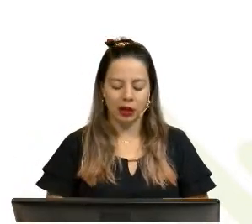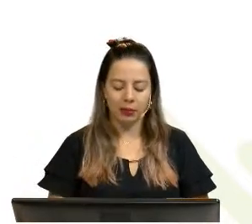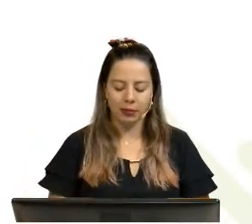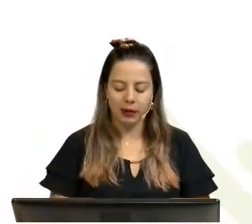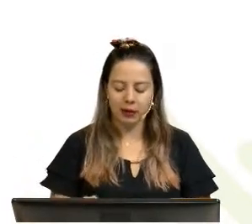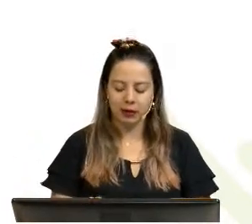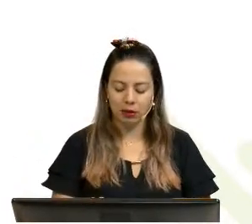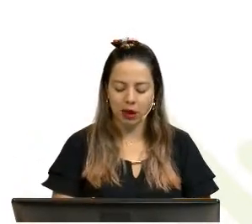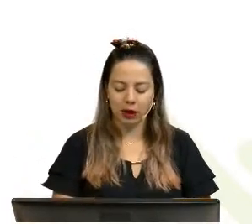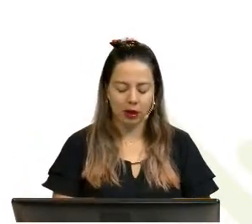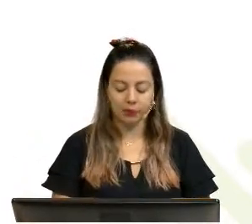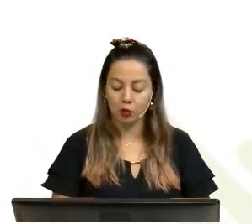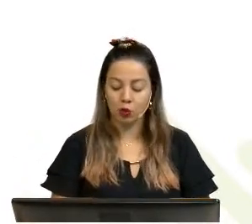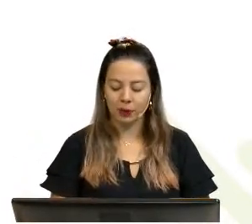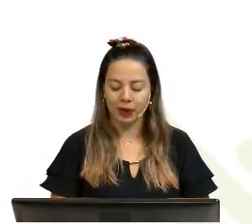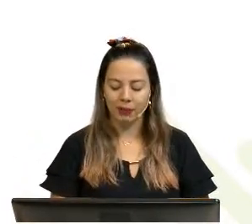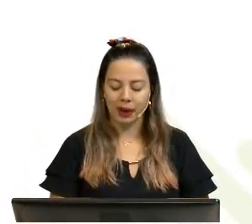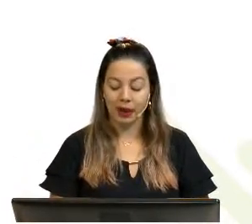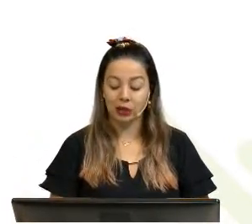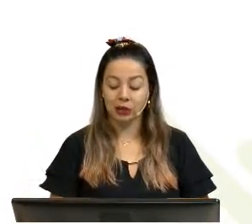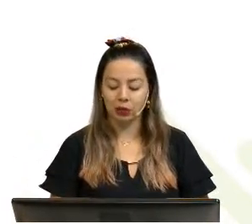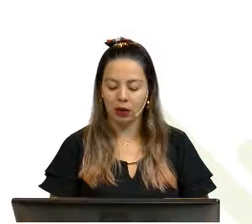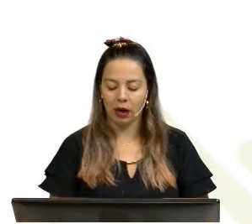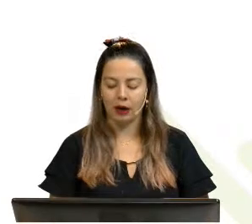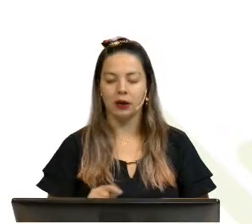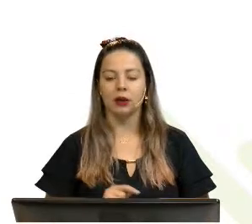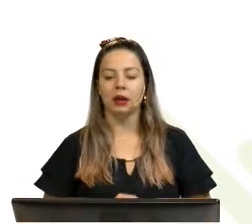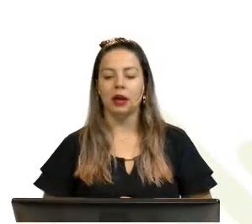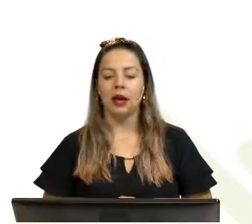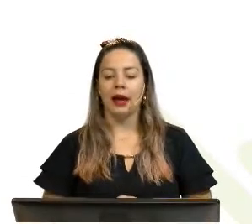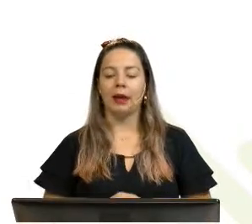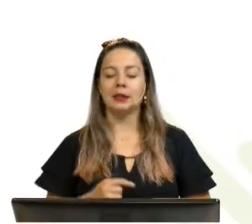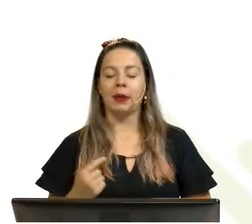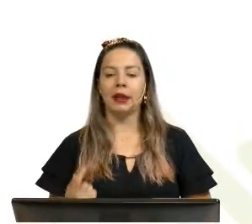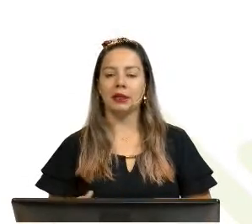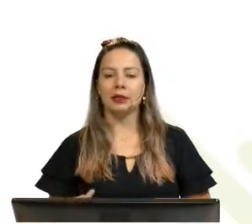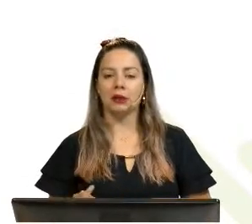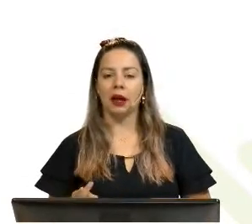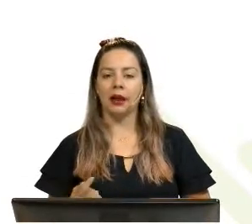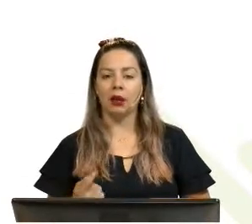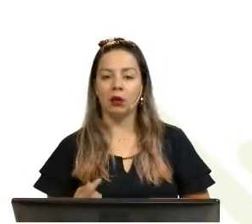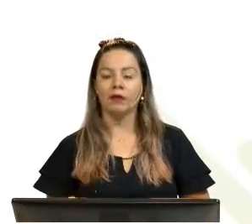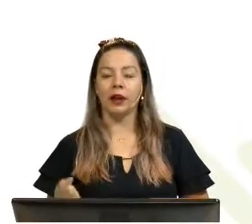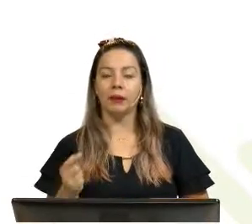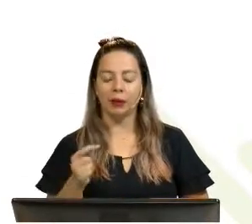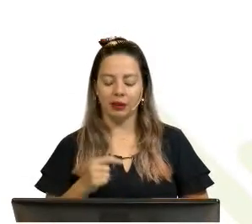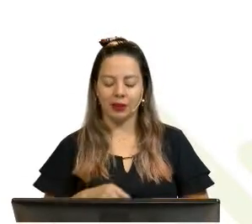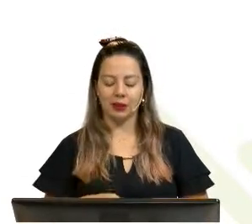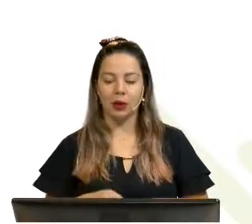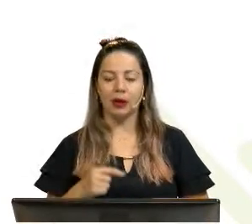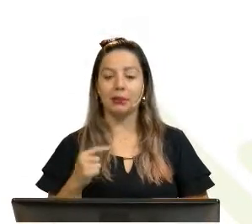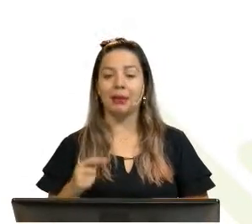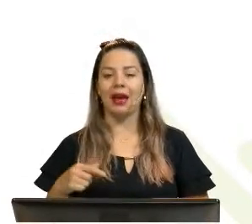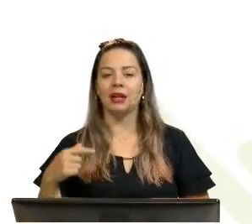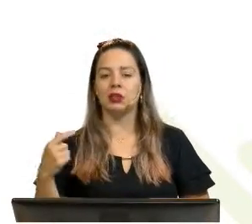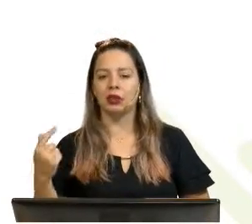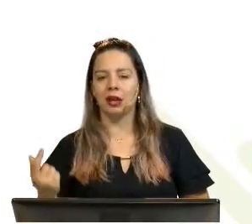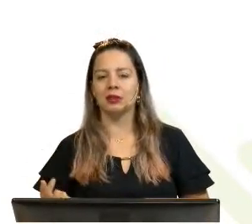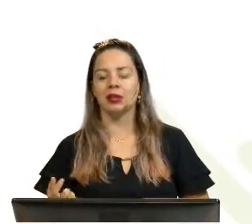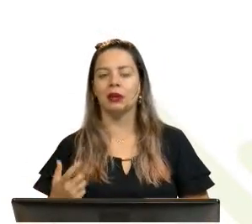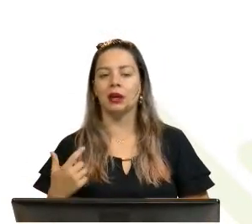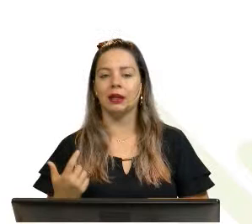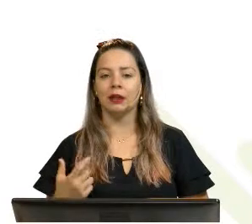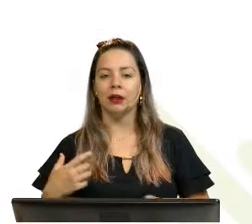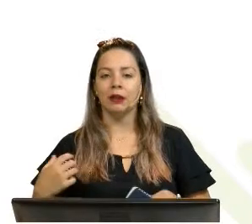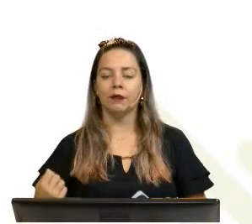que a membrana celular que a desculpa que a parede celular essa parede celular ela confere proteção ela impede